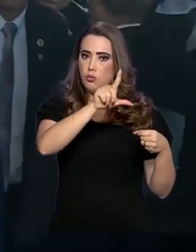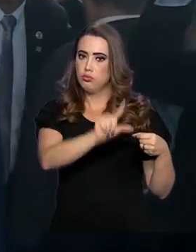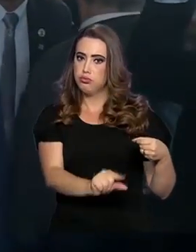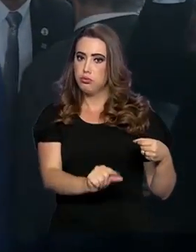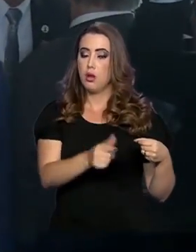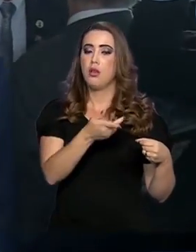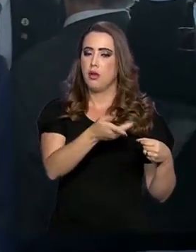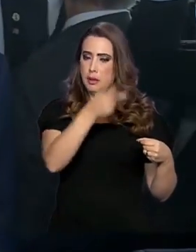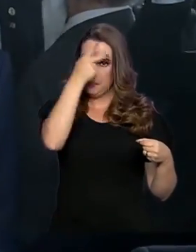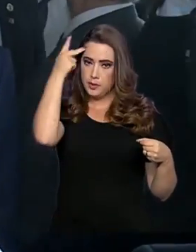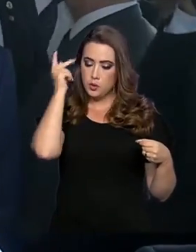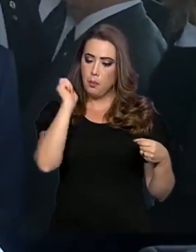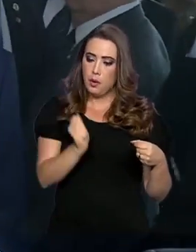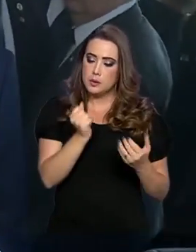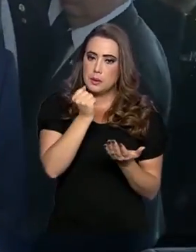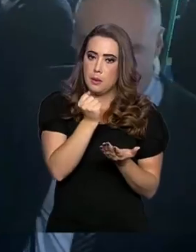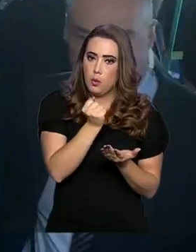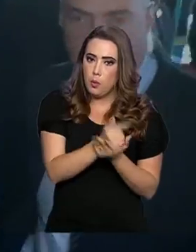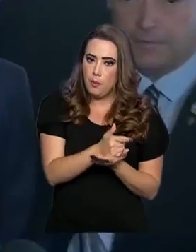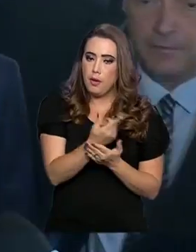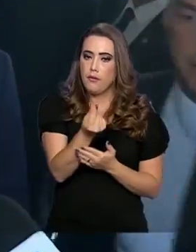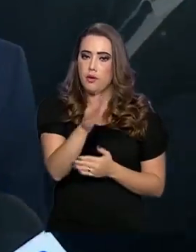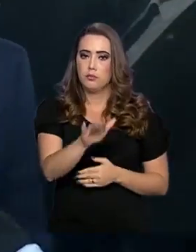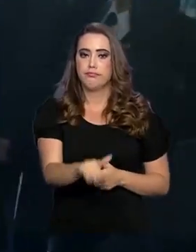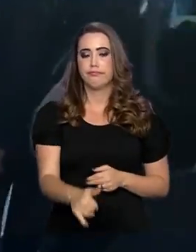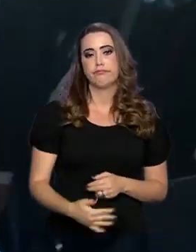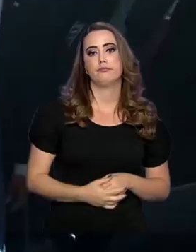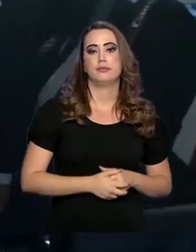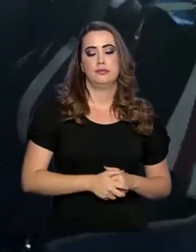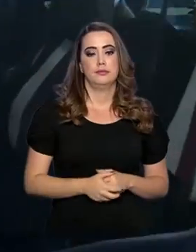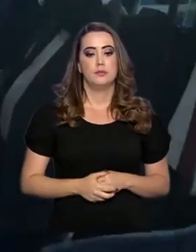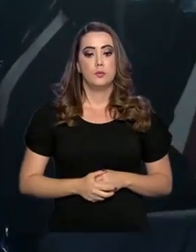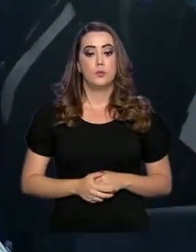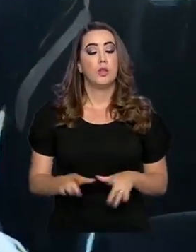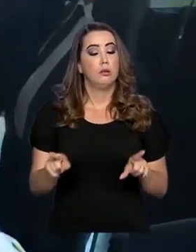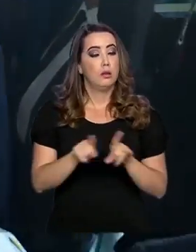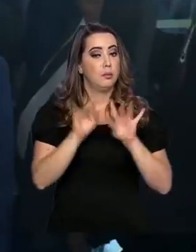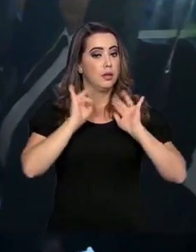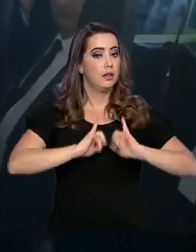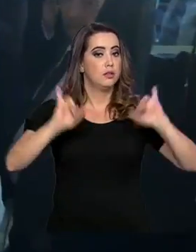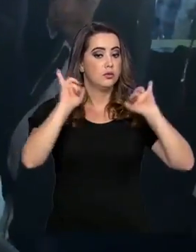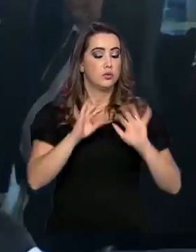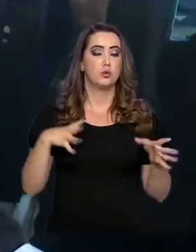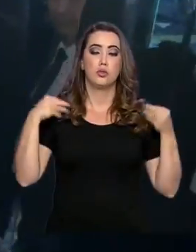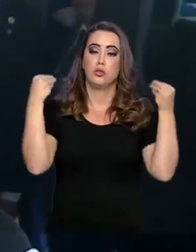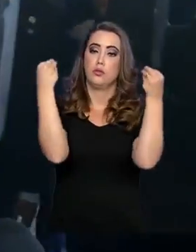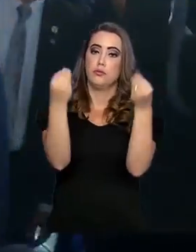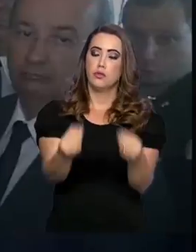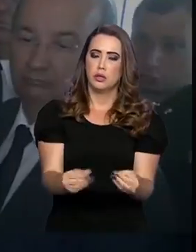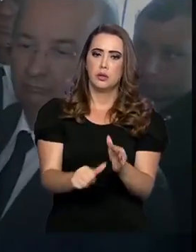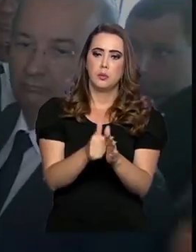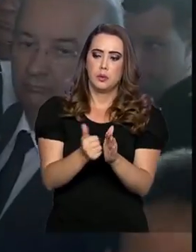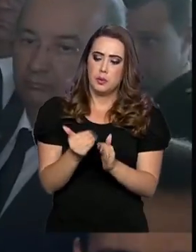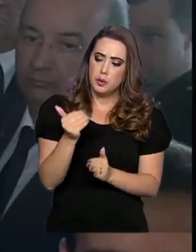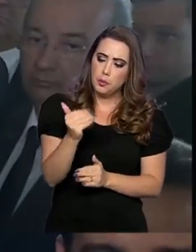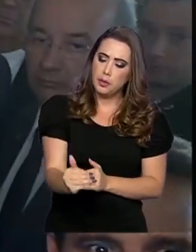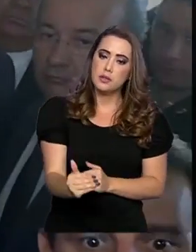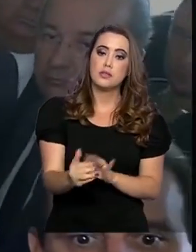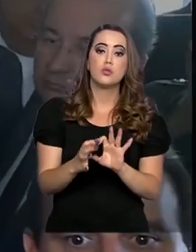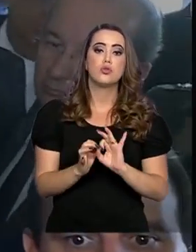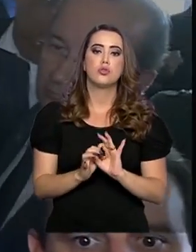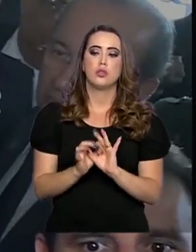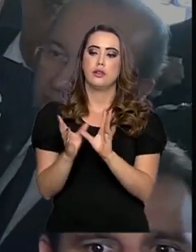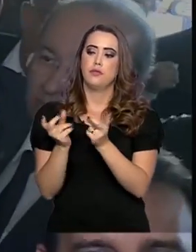seja repassado pelo consumidor na bomba. O presidente Bolsonaro também anunciou que foi dado o primeiro passo para o acordo de livre